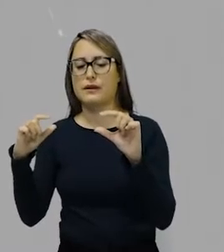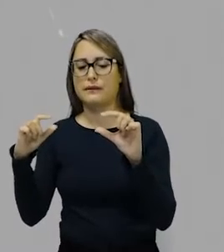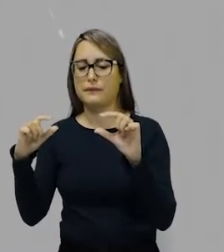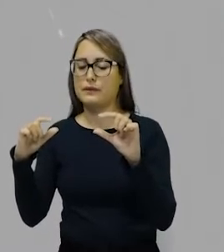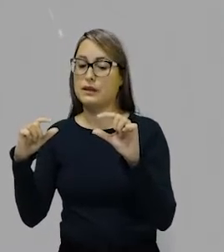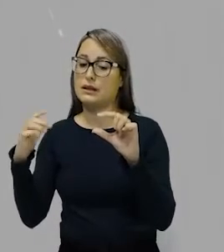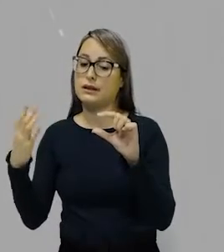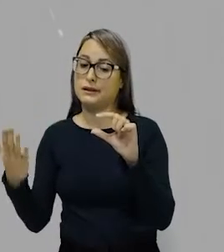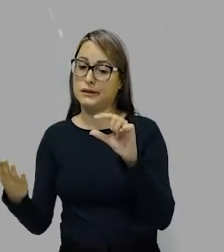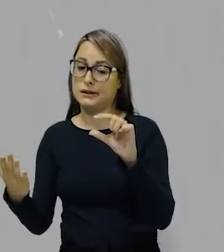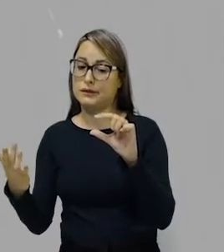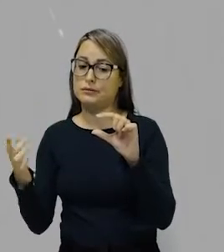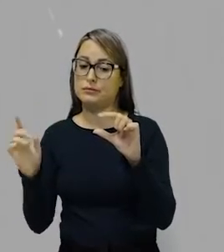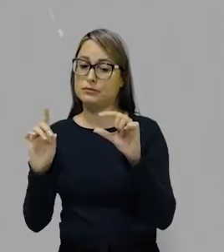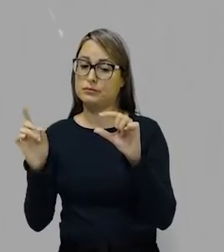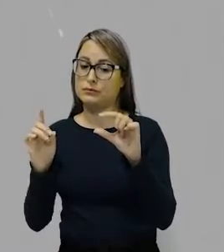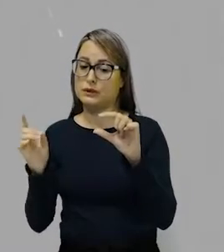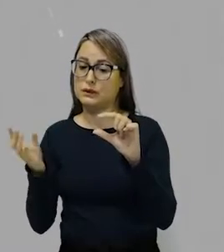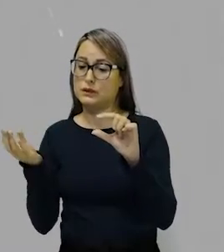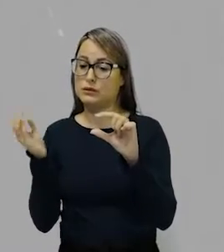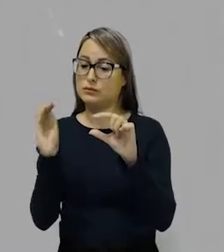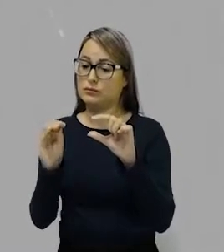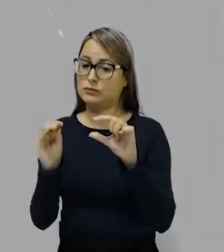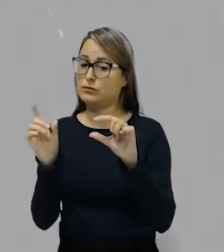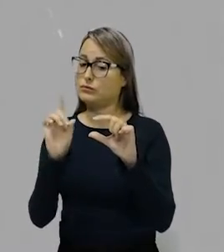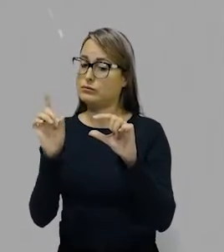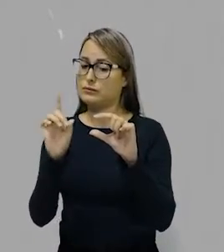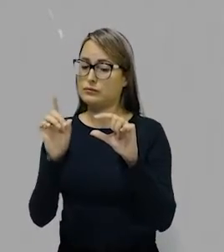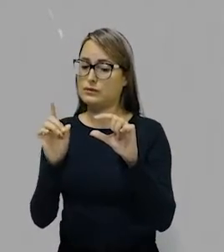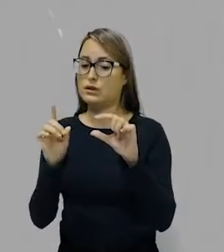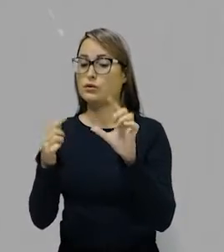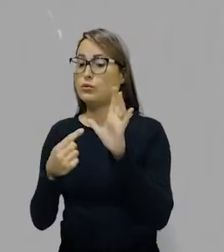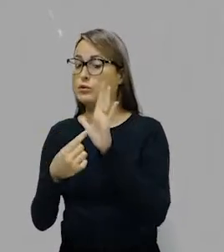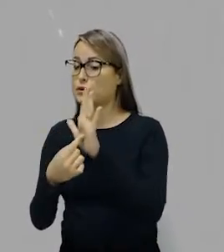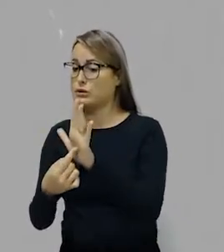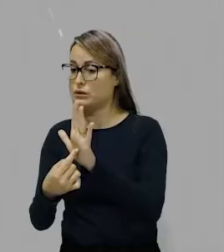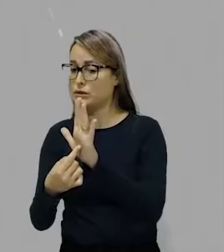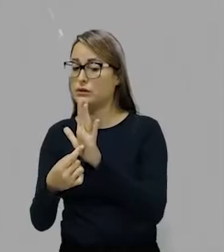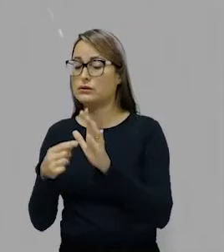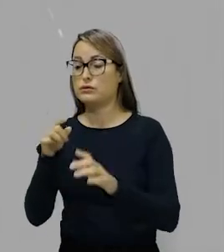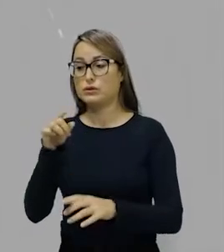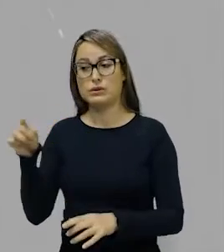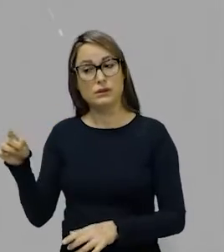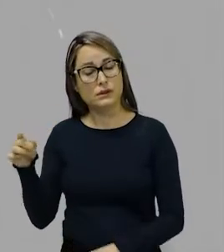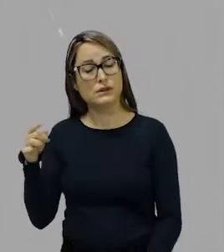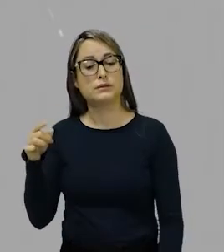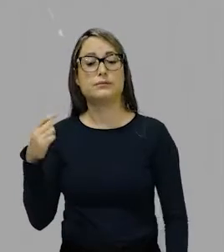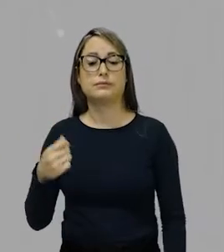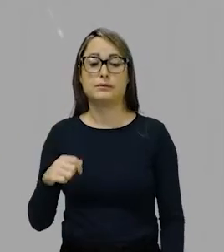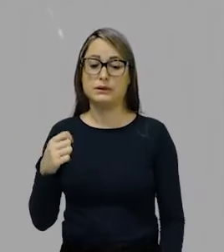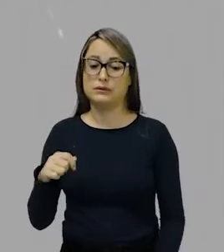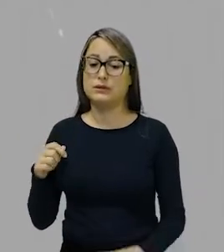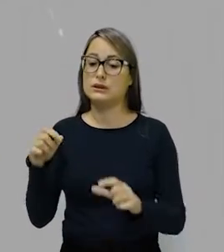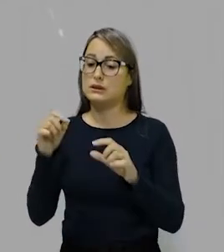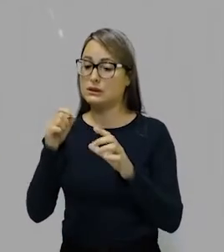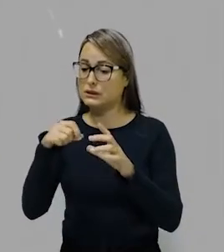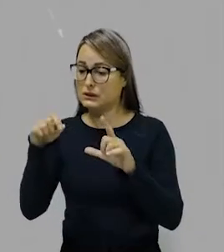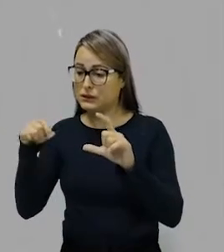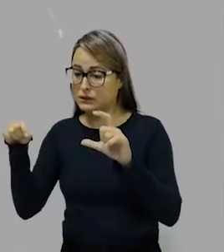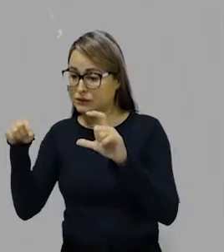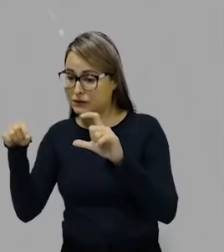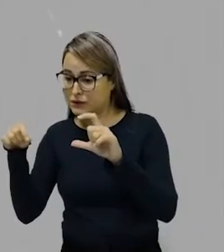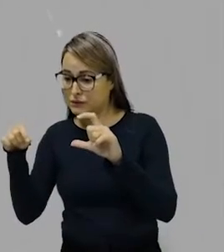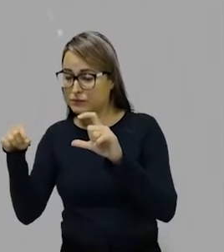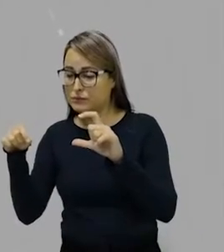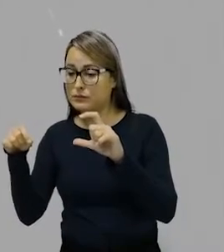não está na questão. Eu estou trazendo para vocês. E é um grande pedido que eu faço para você. Então, escreva do